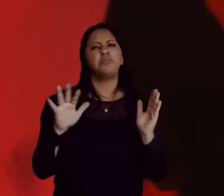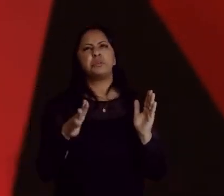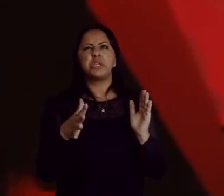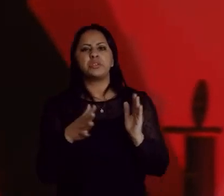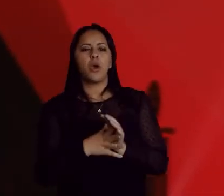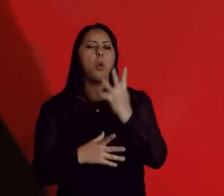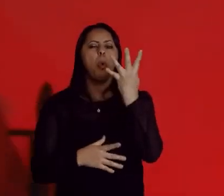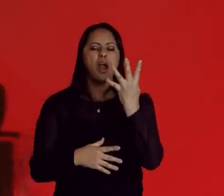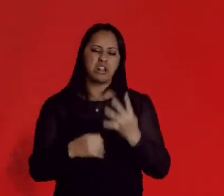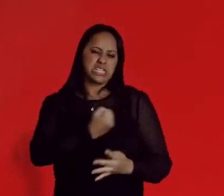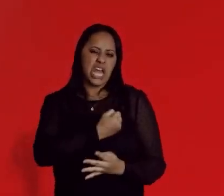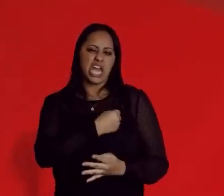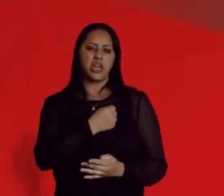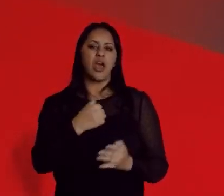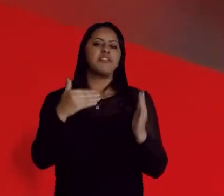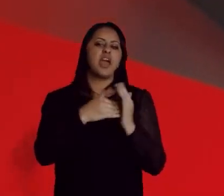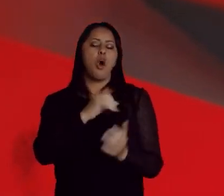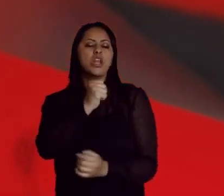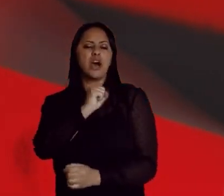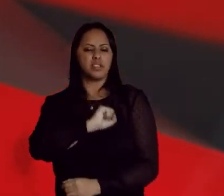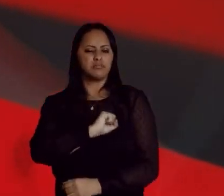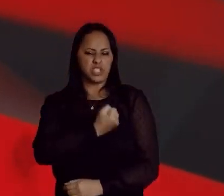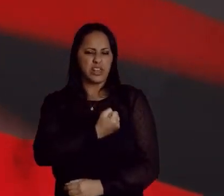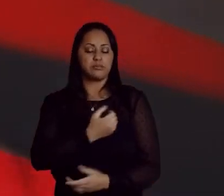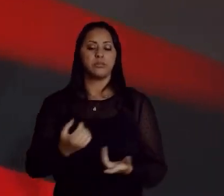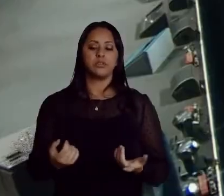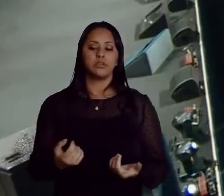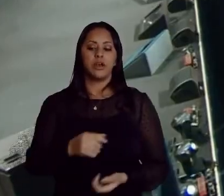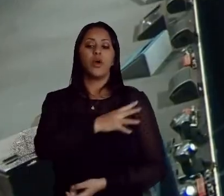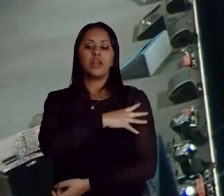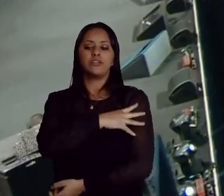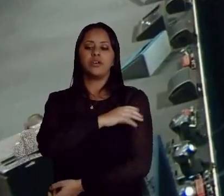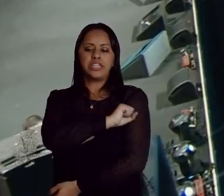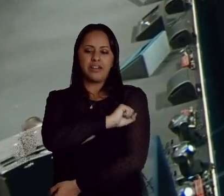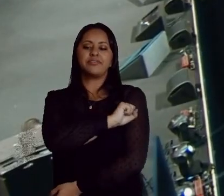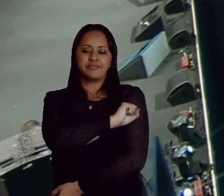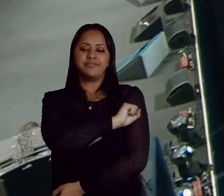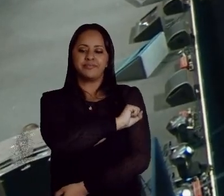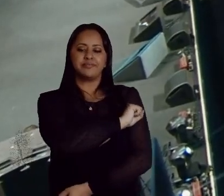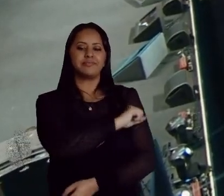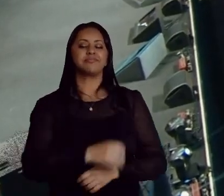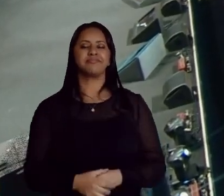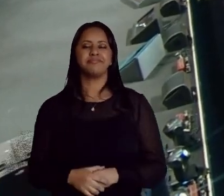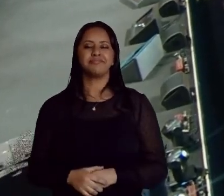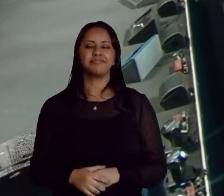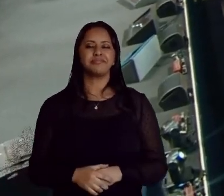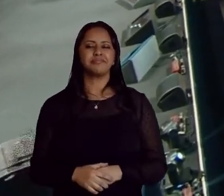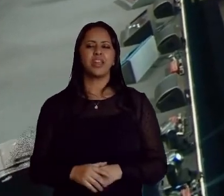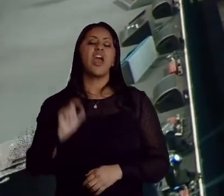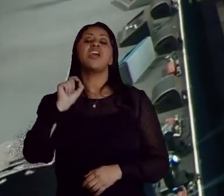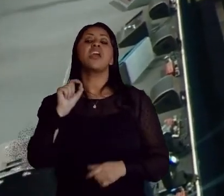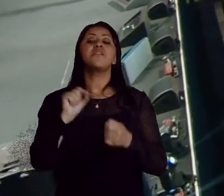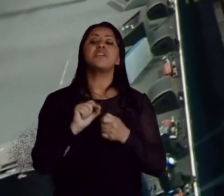mínimo, quarta série, oitavo ano? Buzina aí. Ok. Vamos lá.